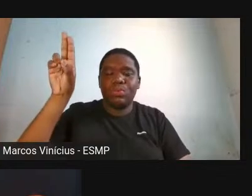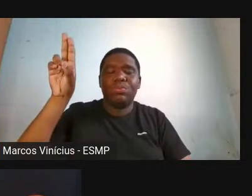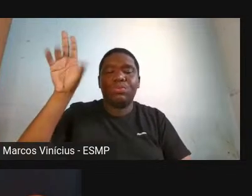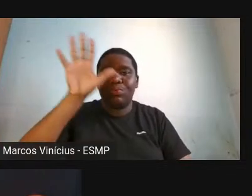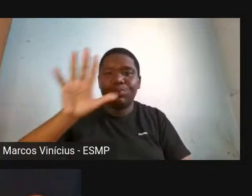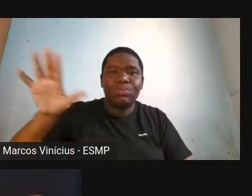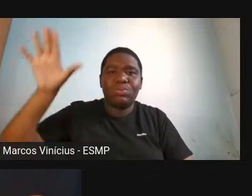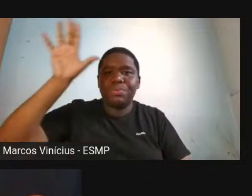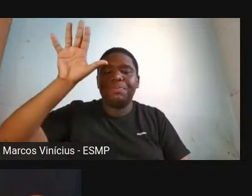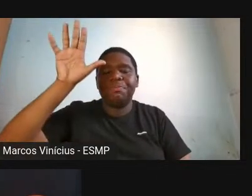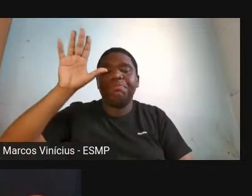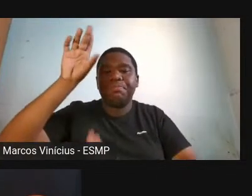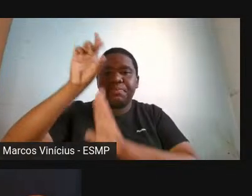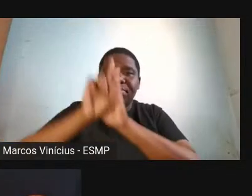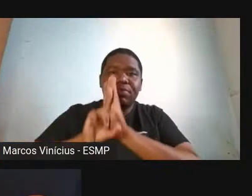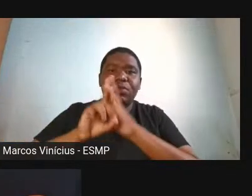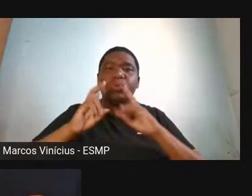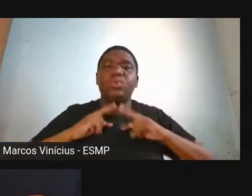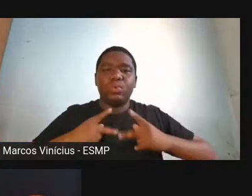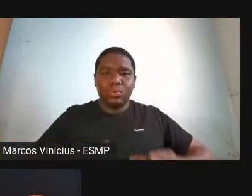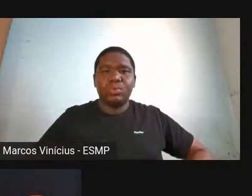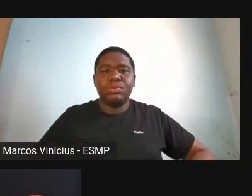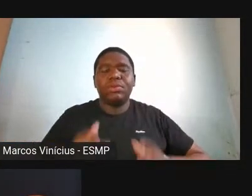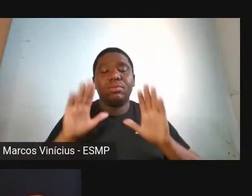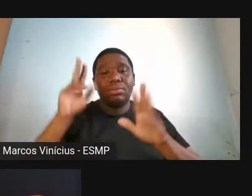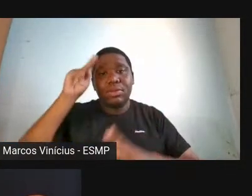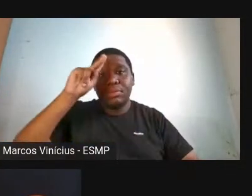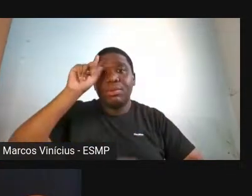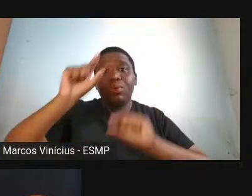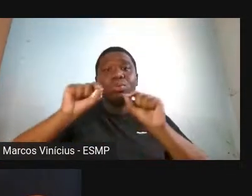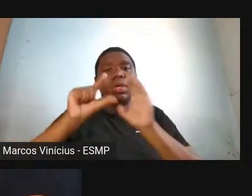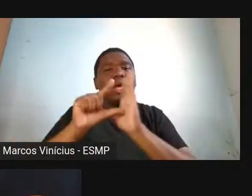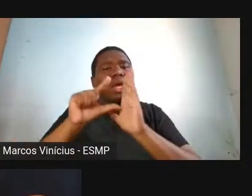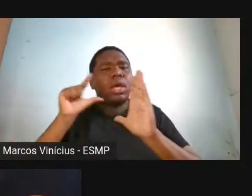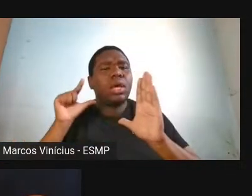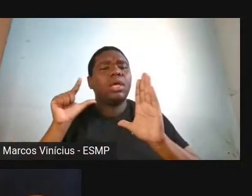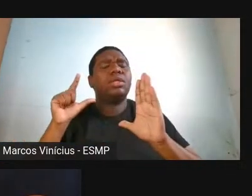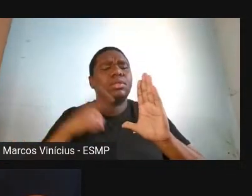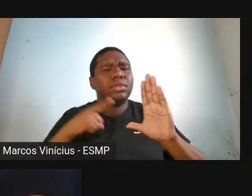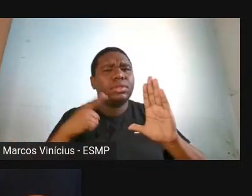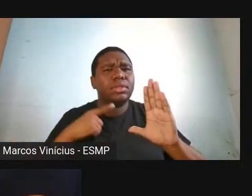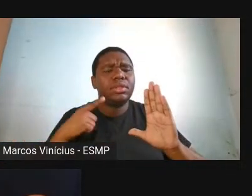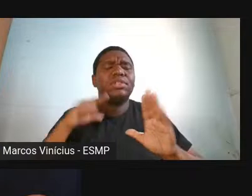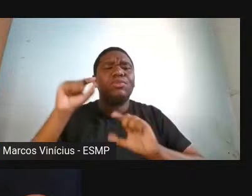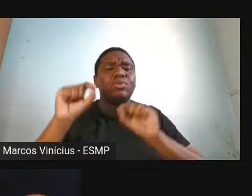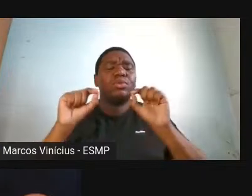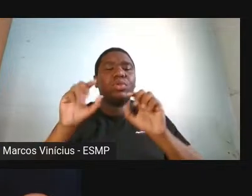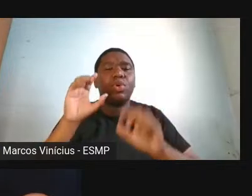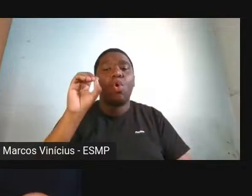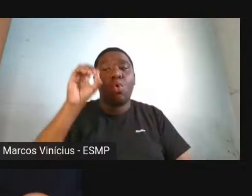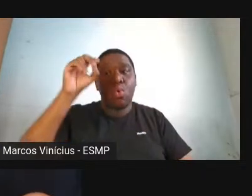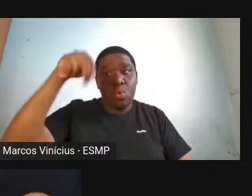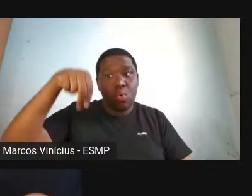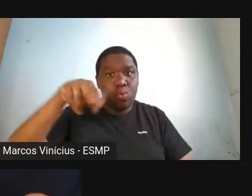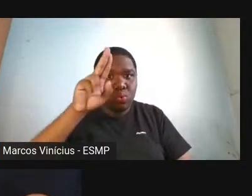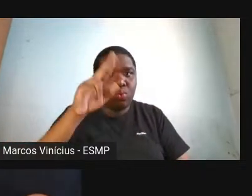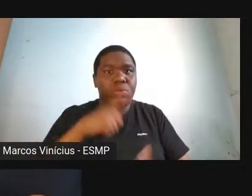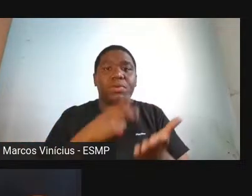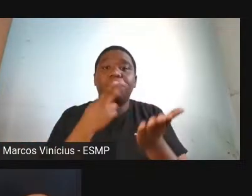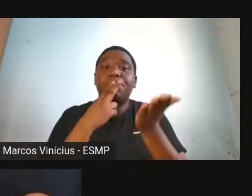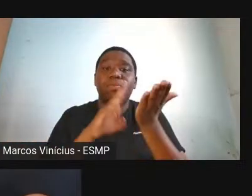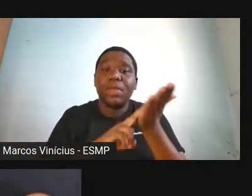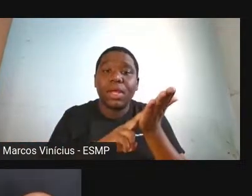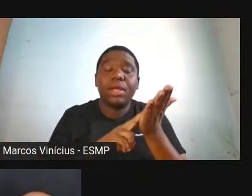que, um pouco antes, com a instituição das Nações Unidas, né, através da Carta de São Francisco,